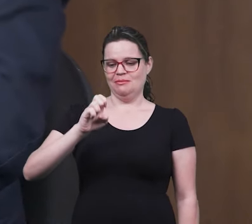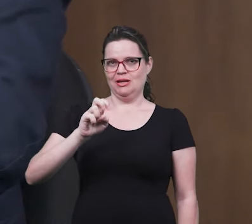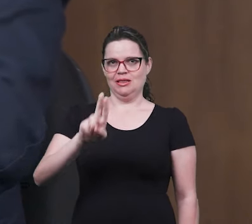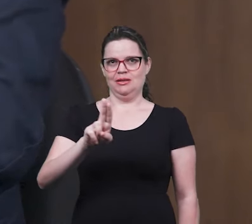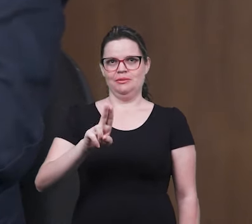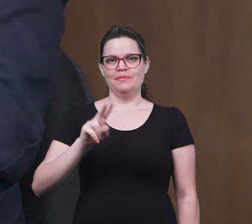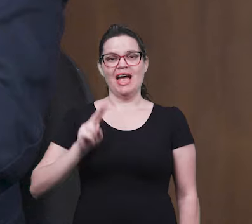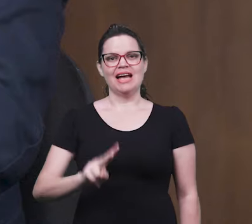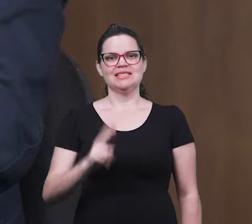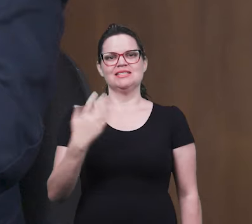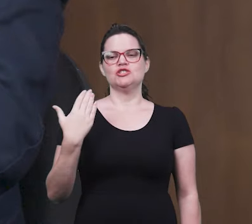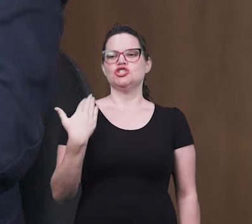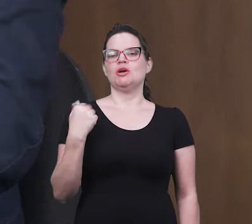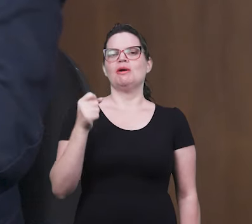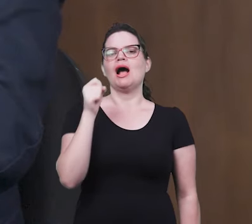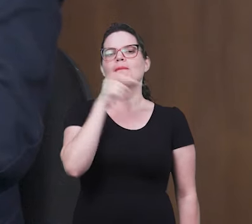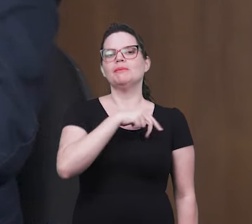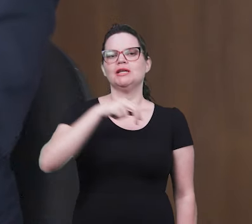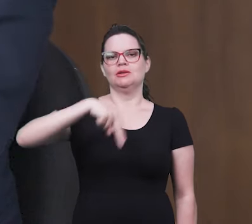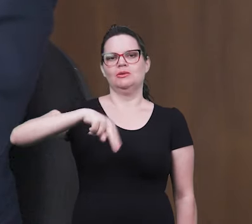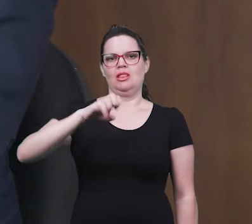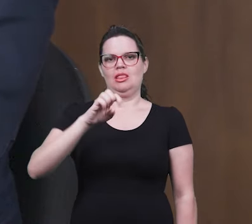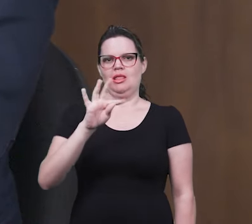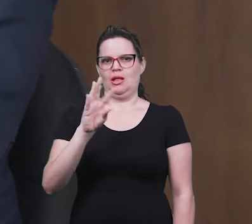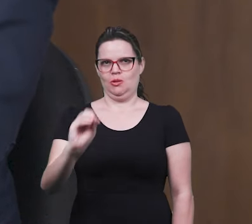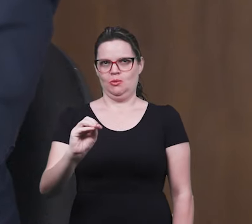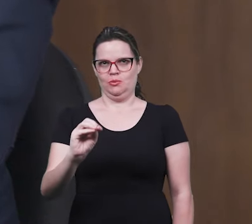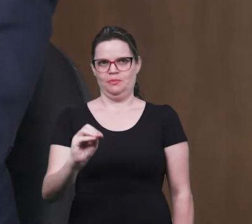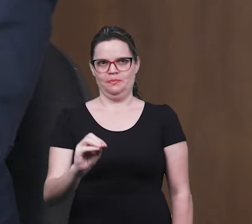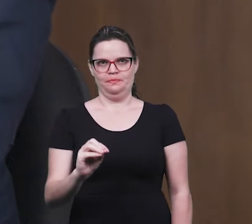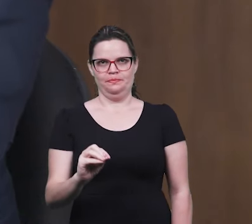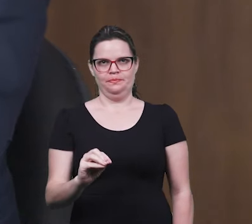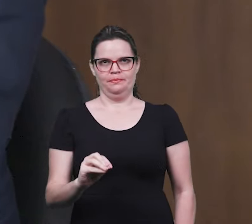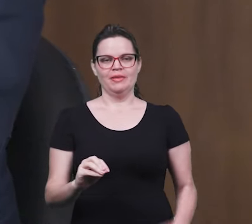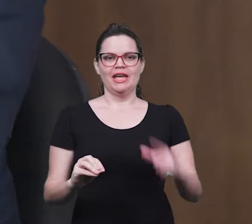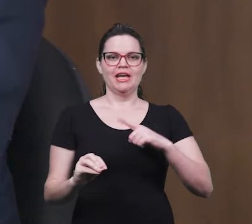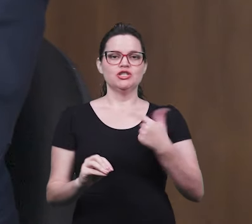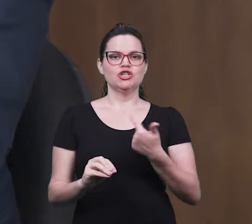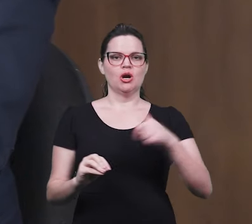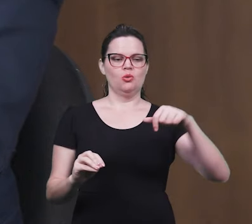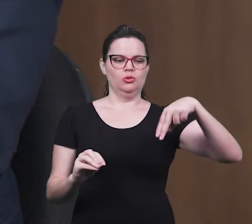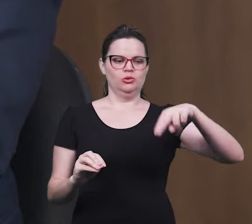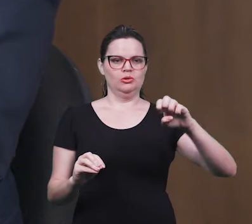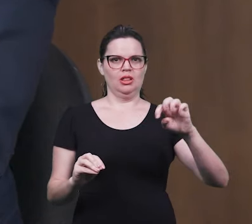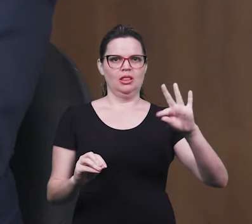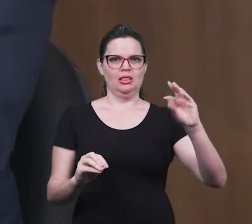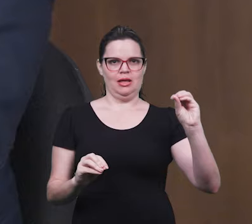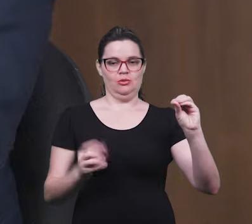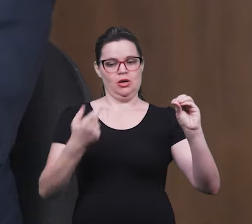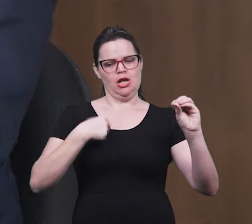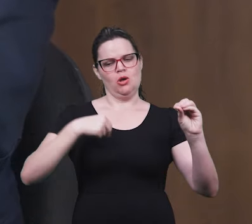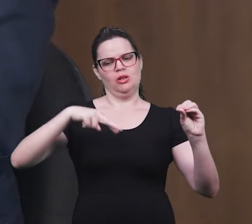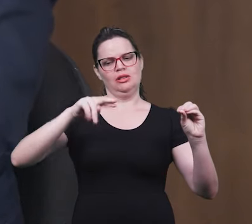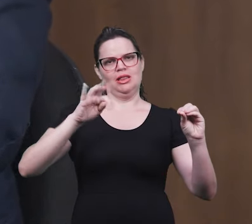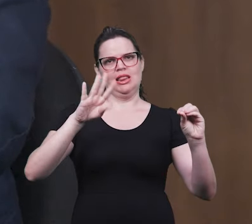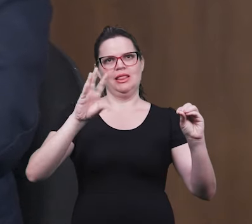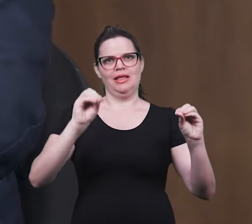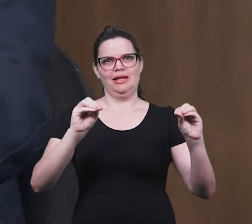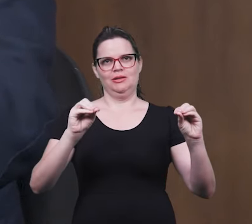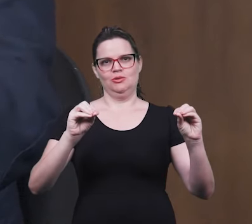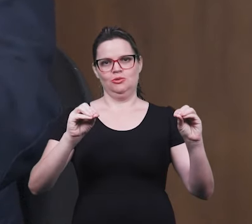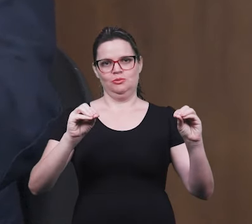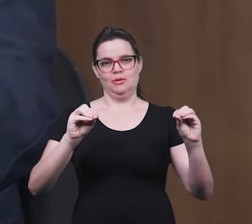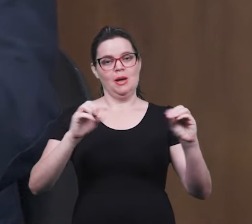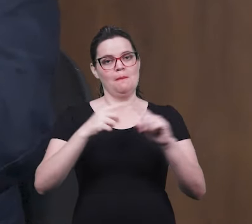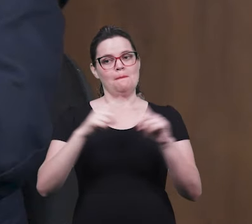por Neto, que era Amadeu Neto. E tinha um outro neto mais velho, então eu era o netinho. Então toda a minha família me conhecia